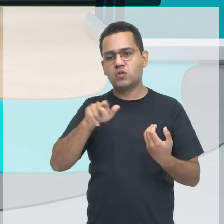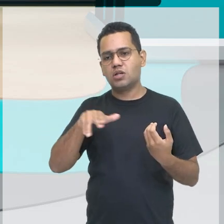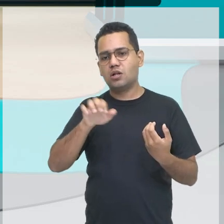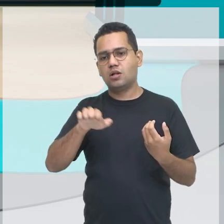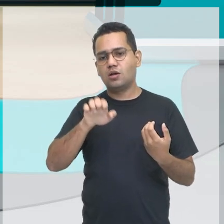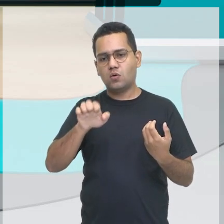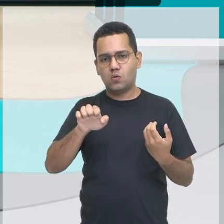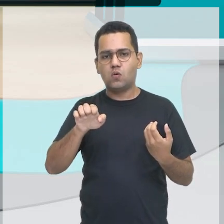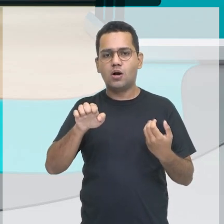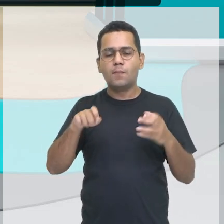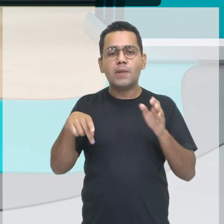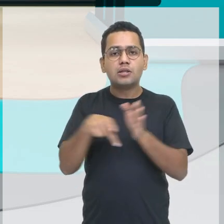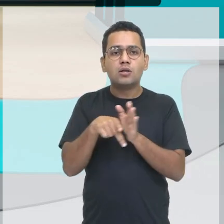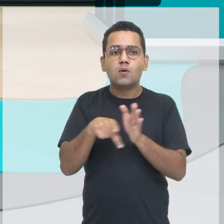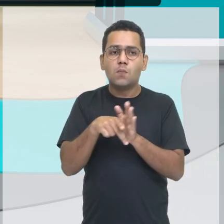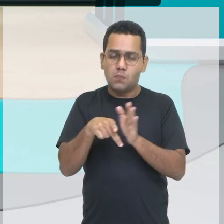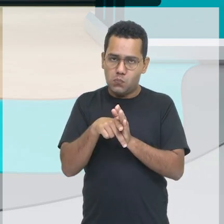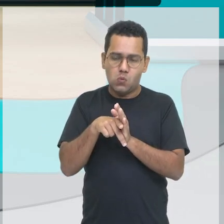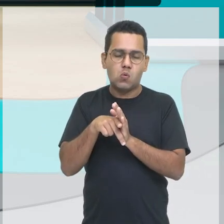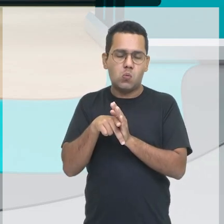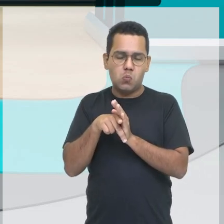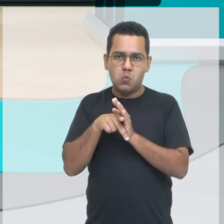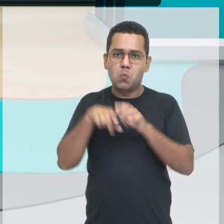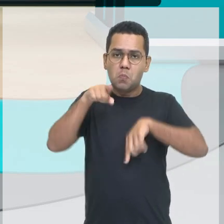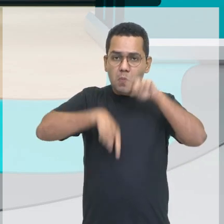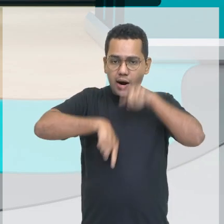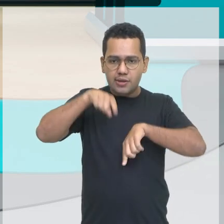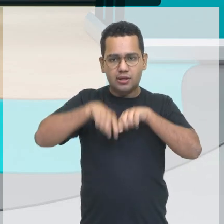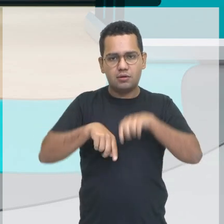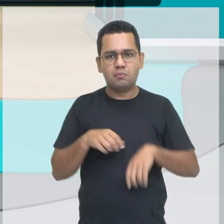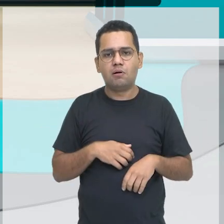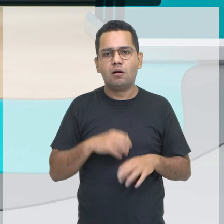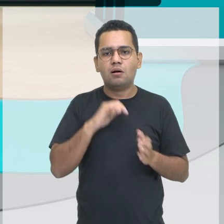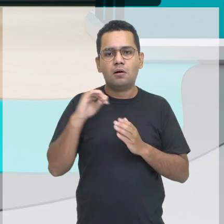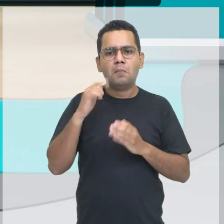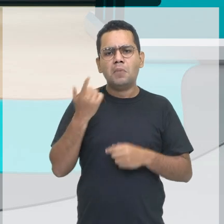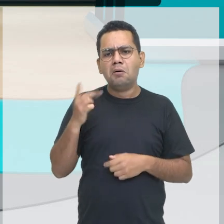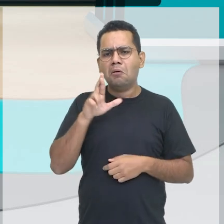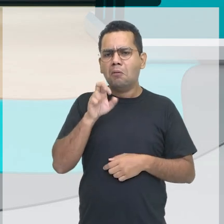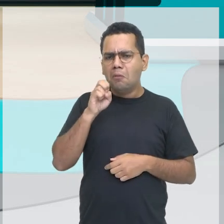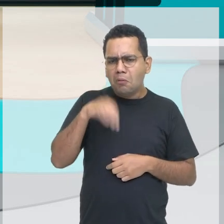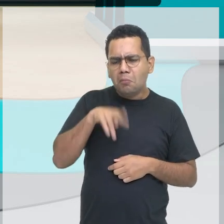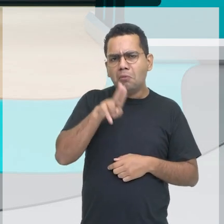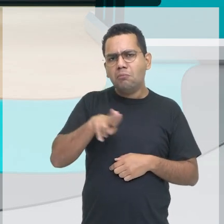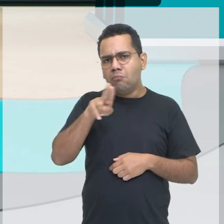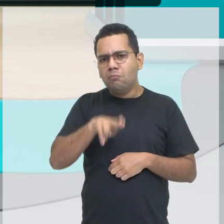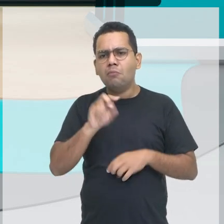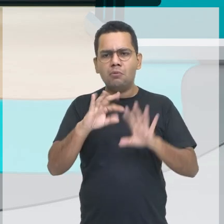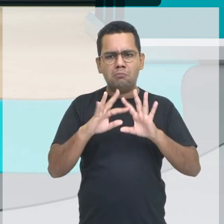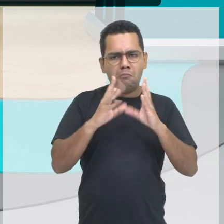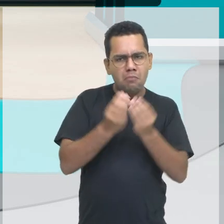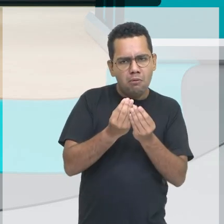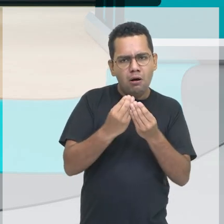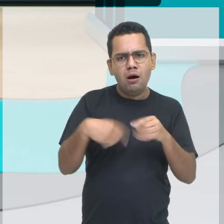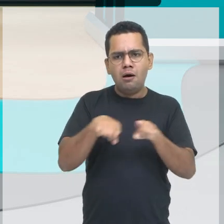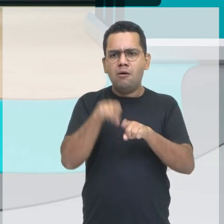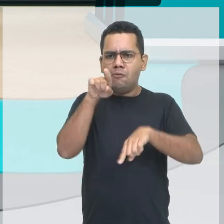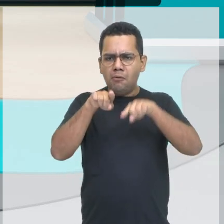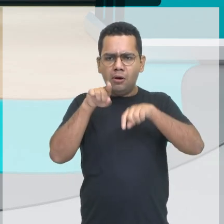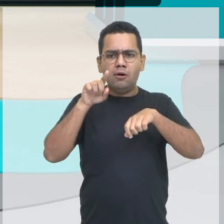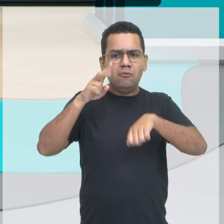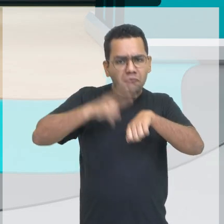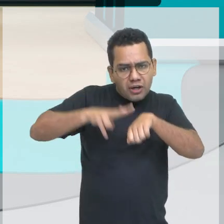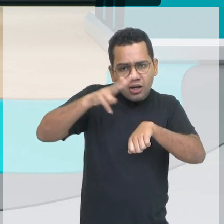de um molde. Rons utiliza fibra de vibra, silicone, argila. As esculturas ganham uma